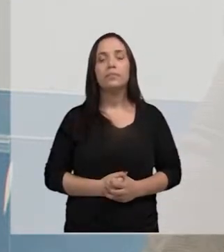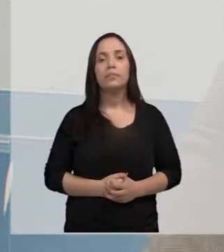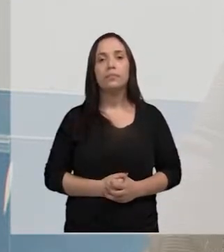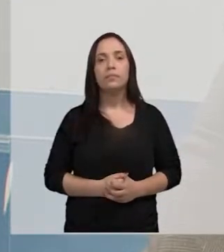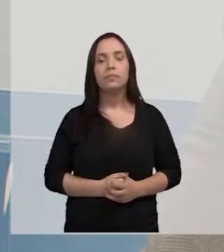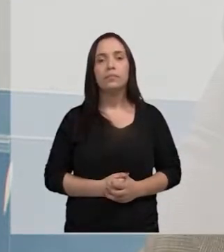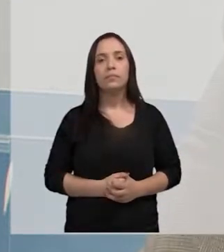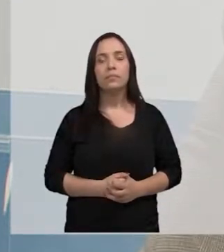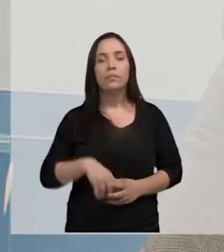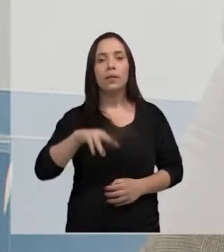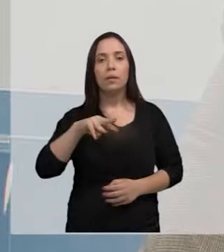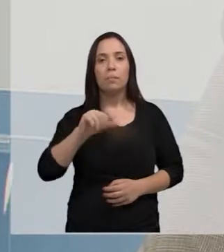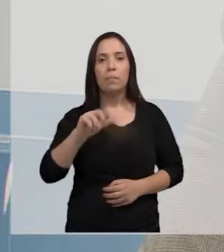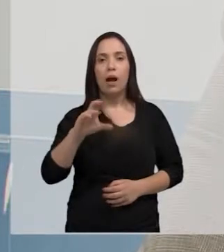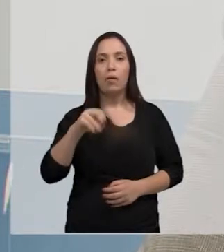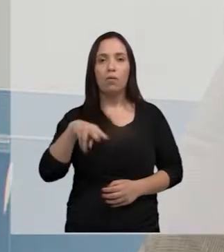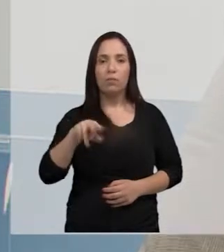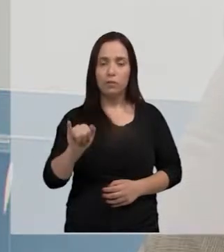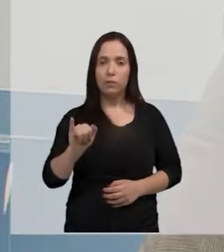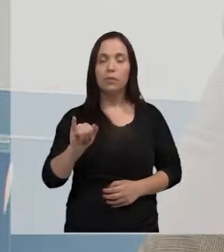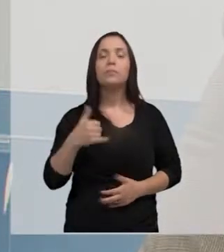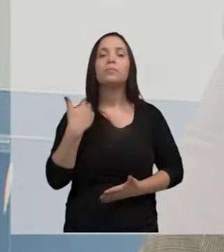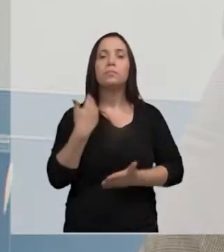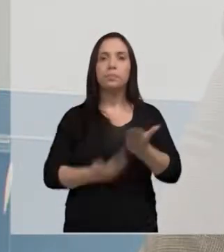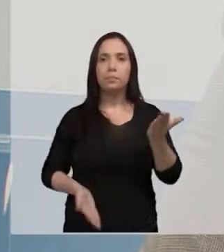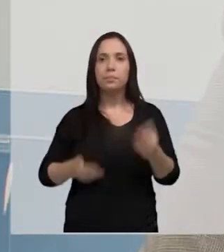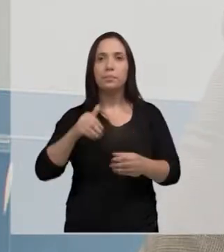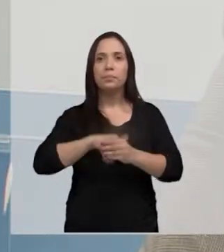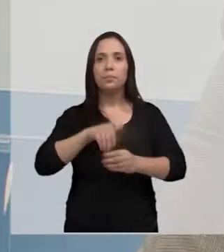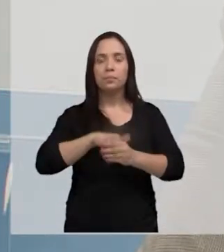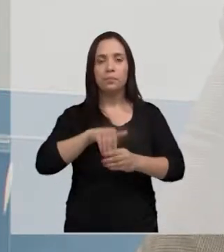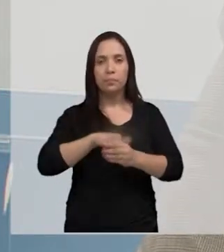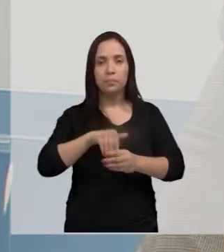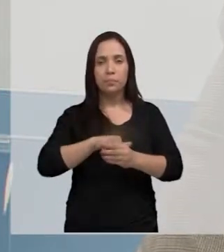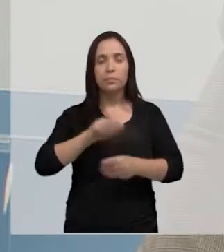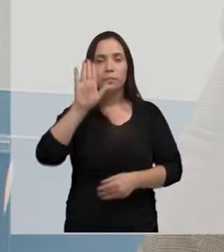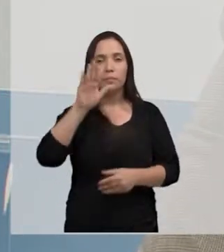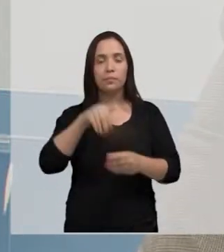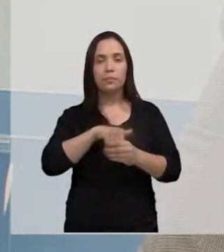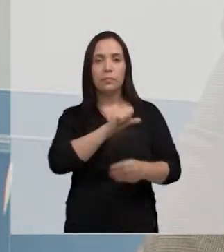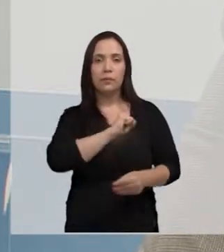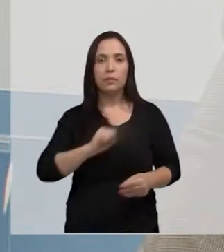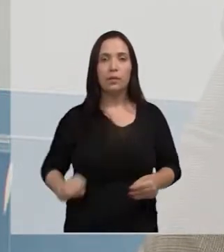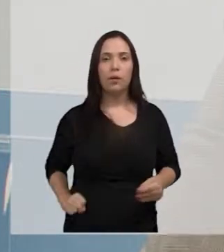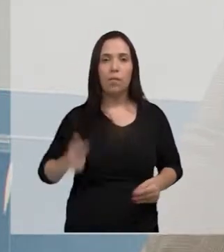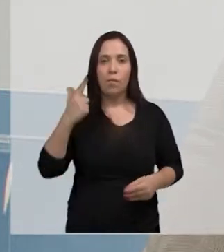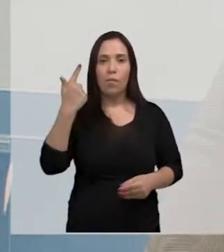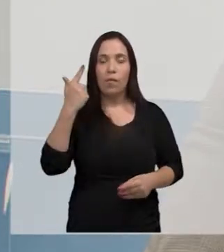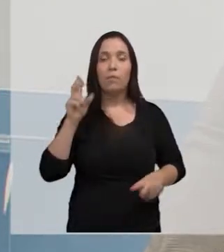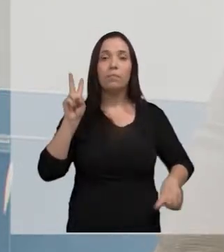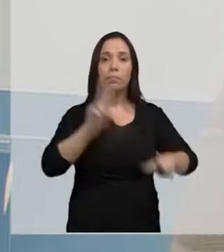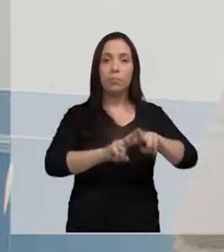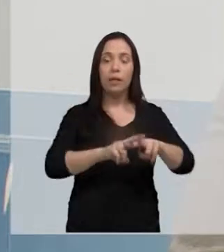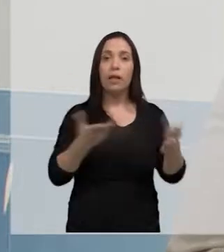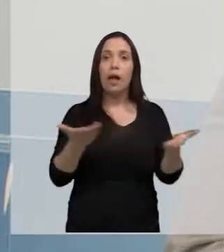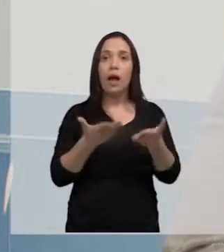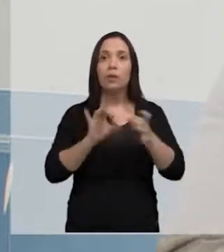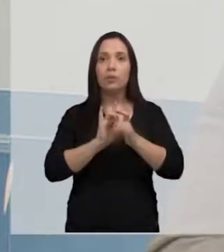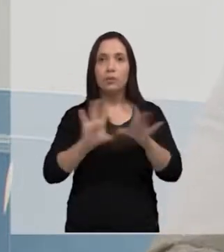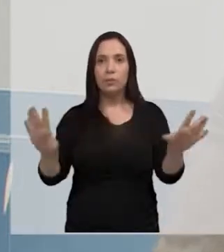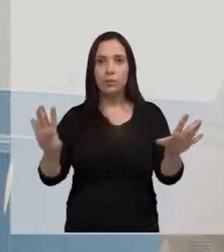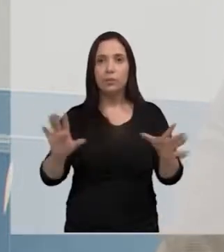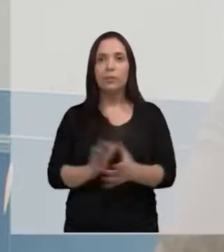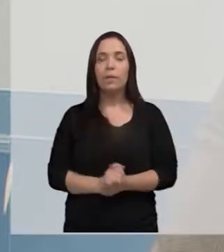falei. Maranhão. O Marconi Perillo perdeu a eleição para senador lá em Goiás e foi preso. Está sendo solto agora